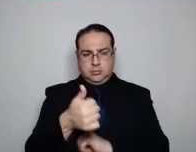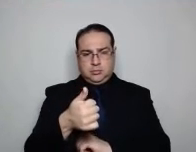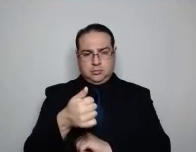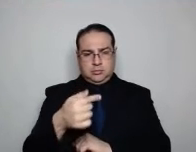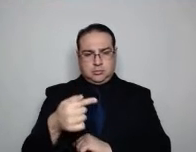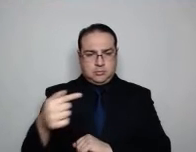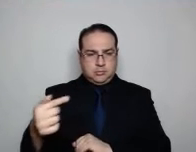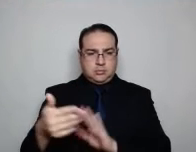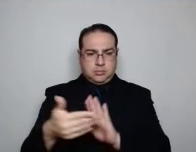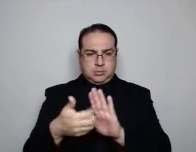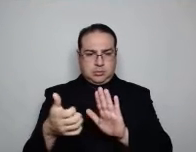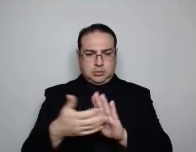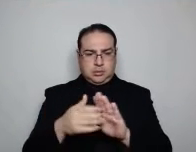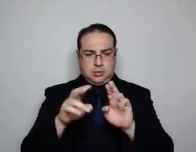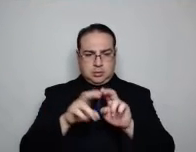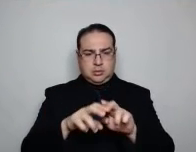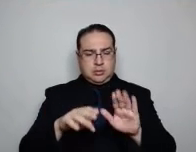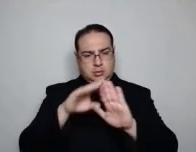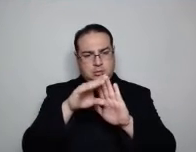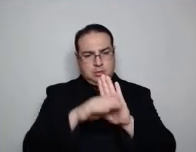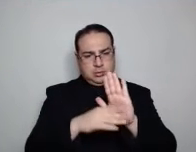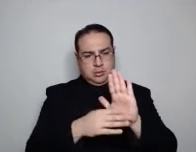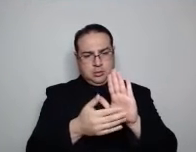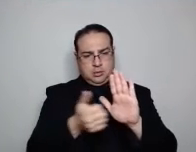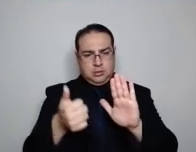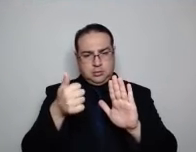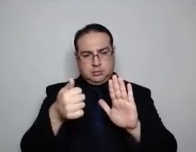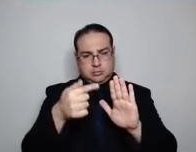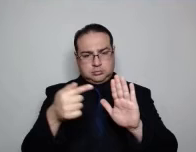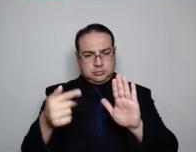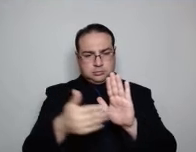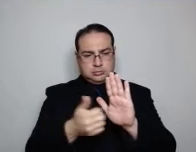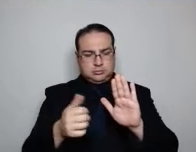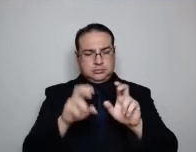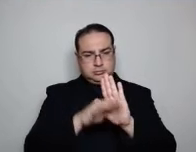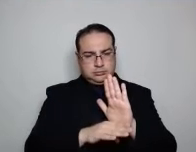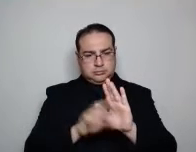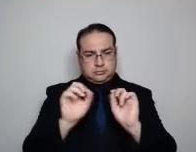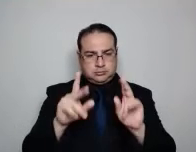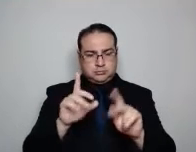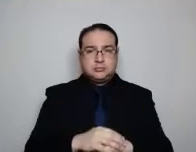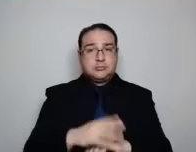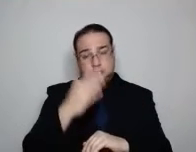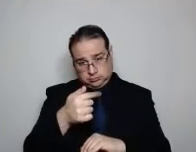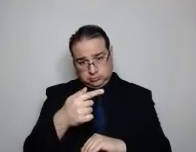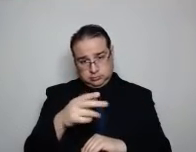177 foi retirado de pauta, viu? Ok, doutor. Pois não. Na sequência, 178, apelação civil